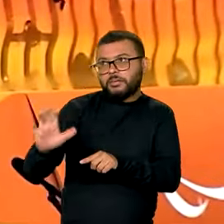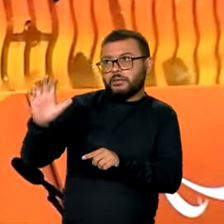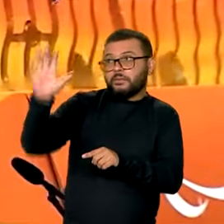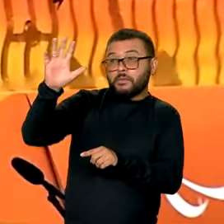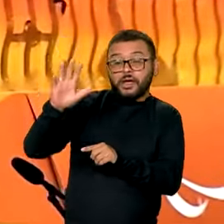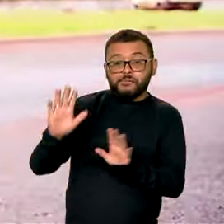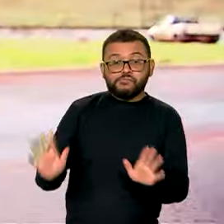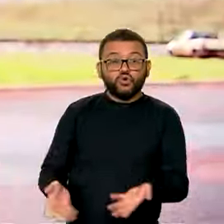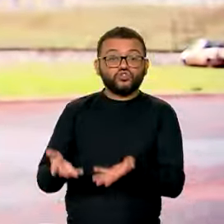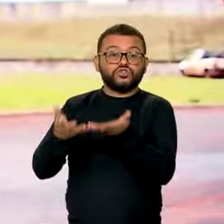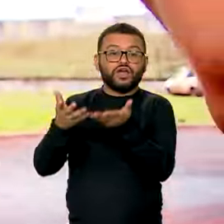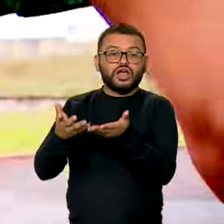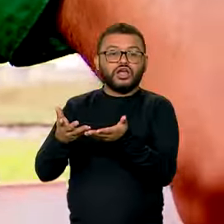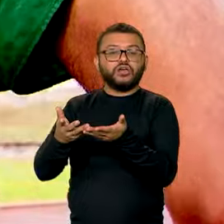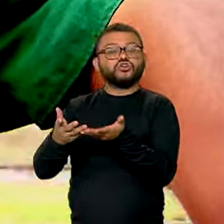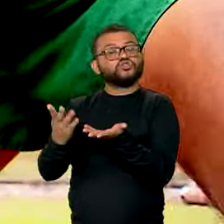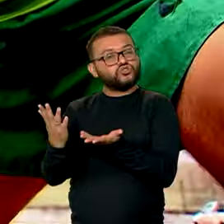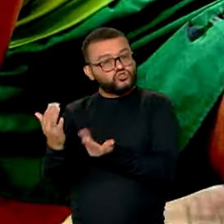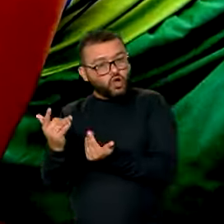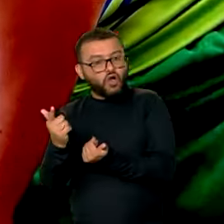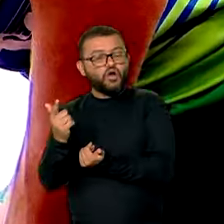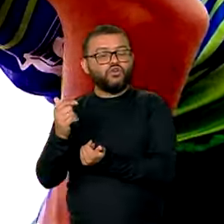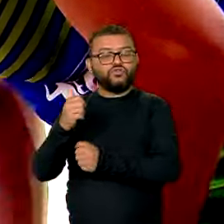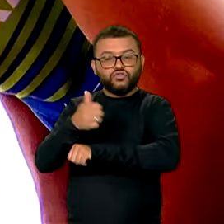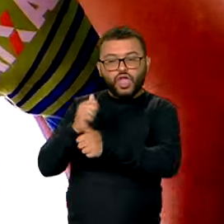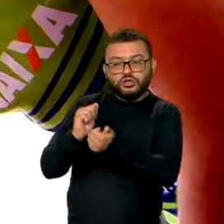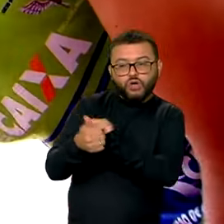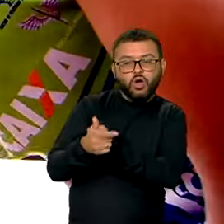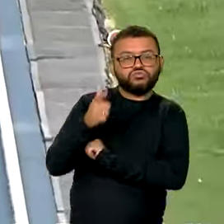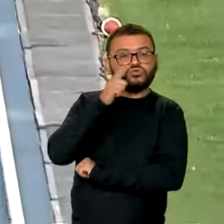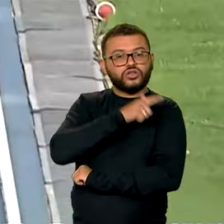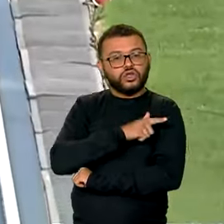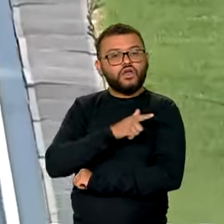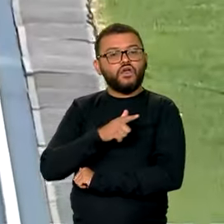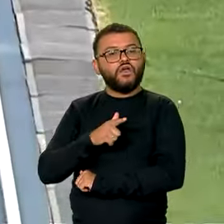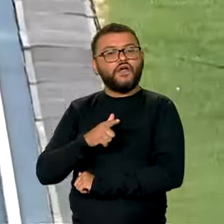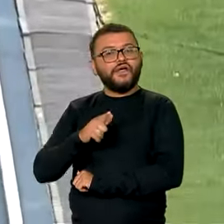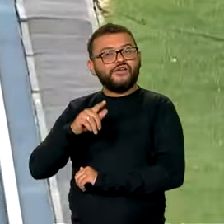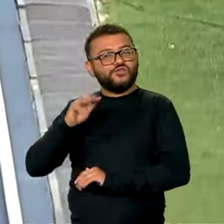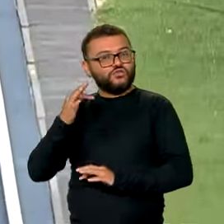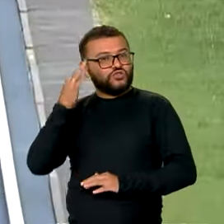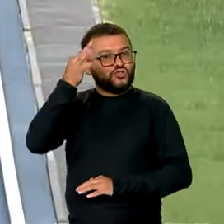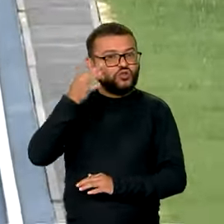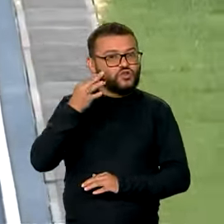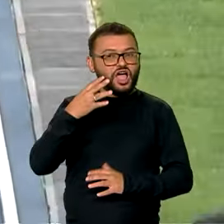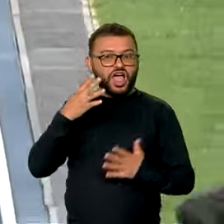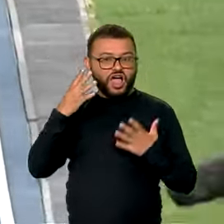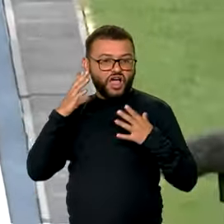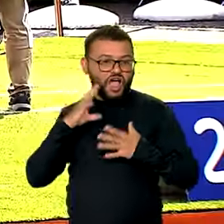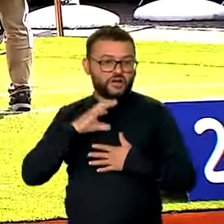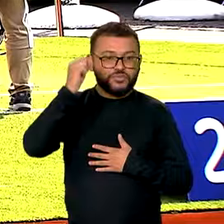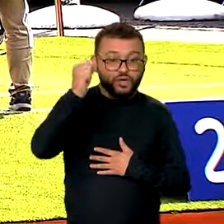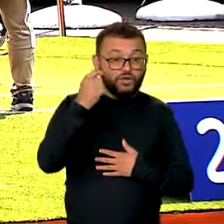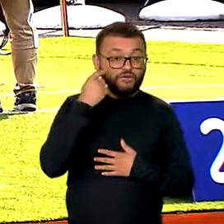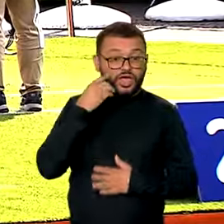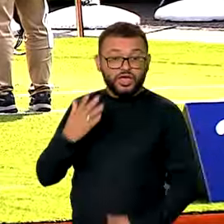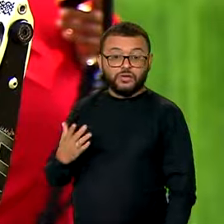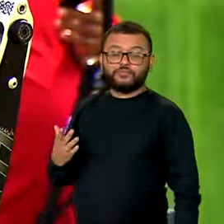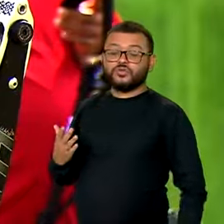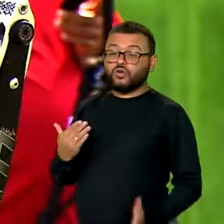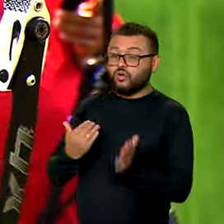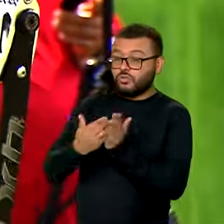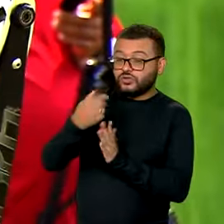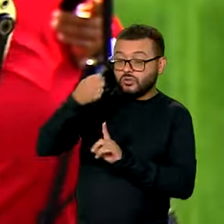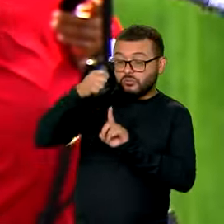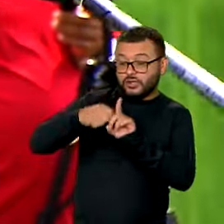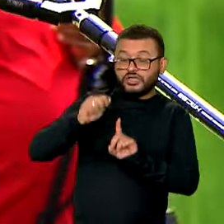país, permitindo que jovens atletas promissores se tornem grandes atletas de alto rendimento. Lançado em